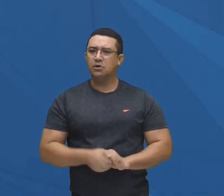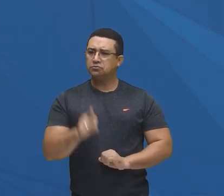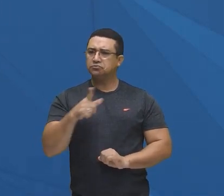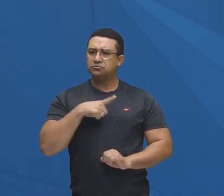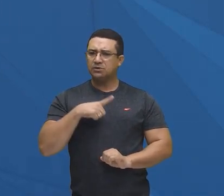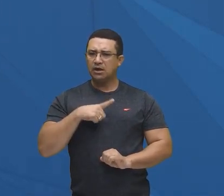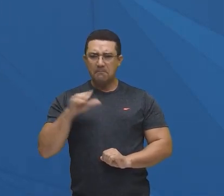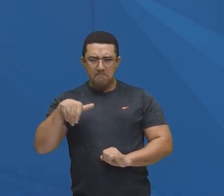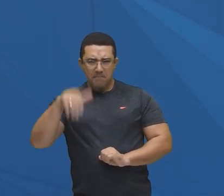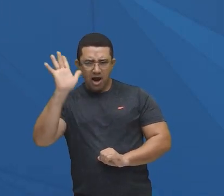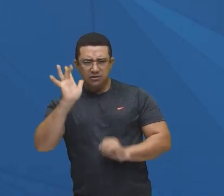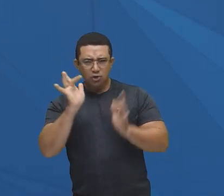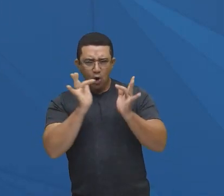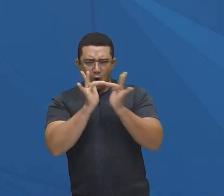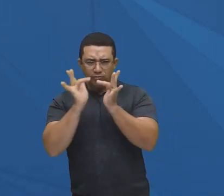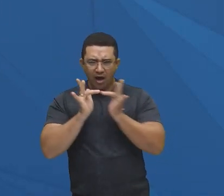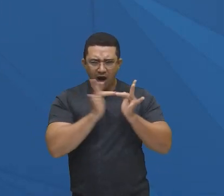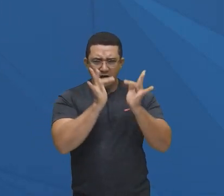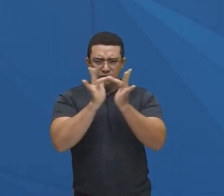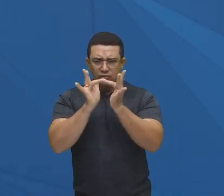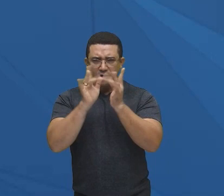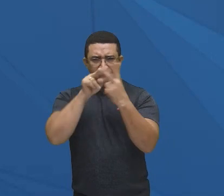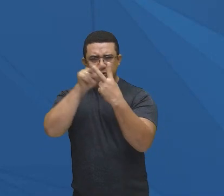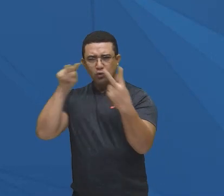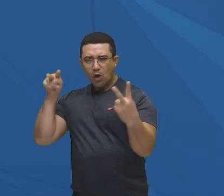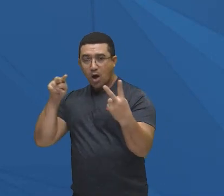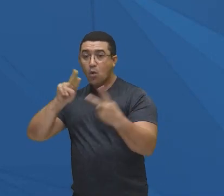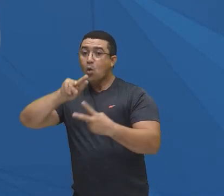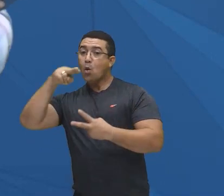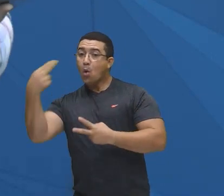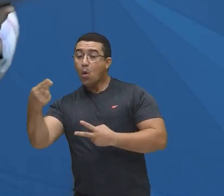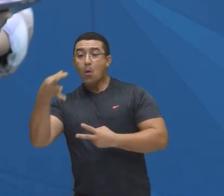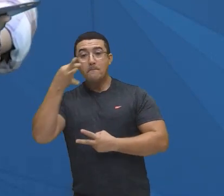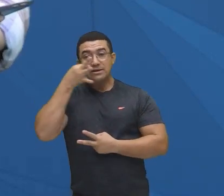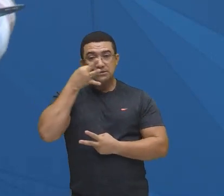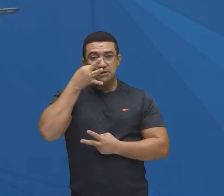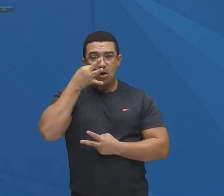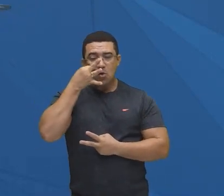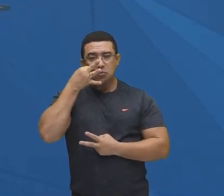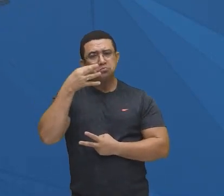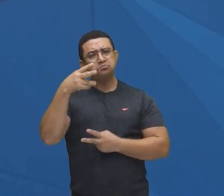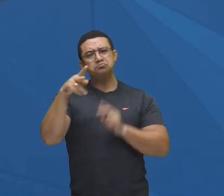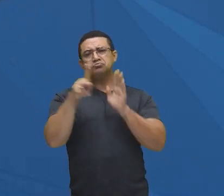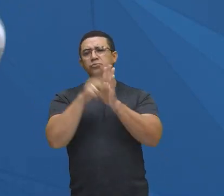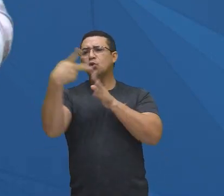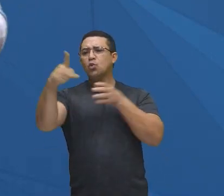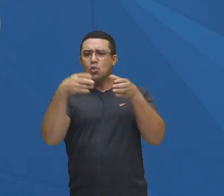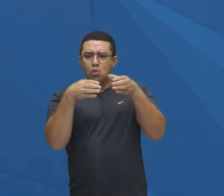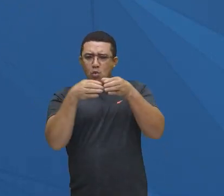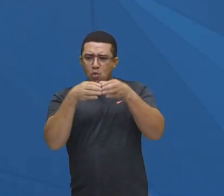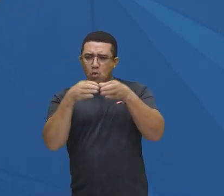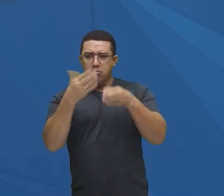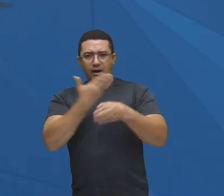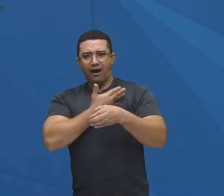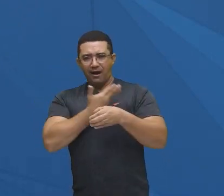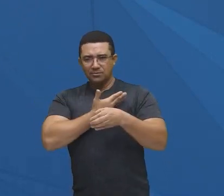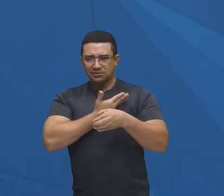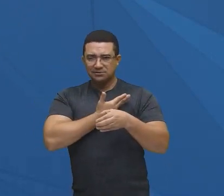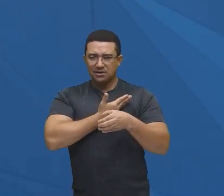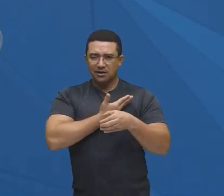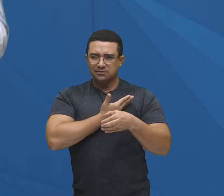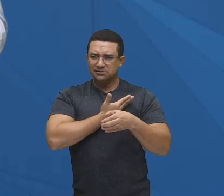mais contato virtualmente do que pessoalmente? Será que sua rede de amizades, né, ali o seu círculo